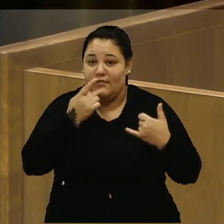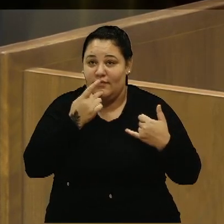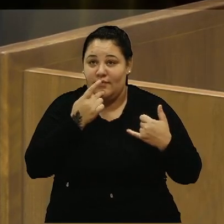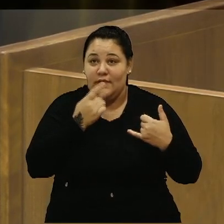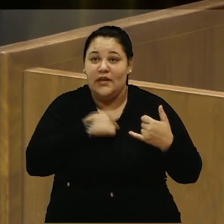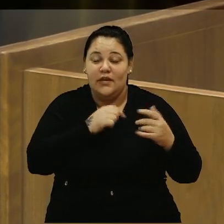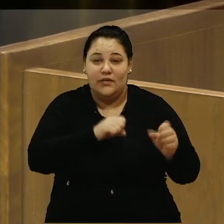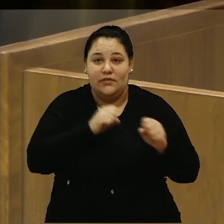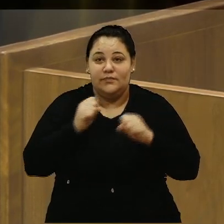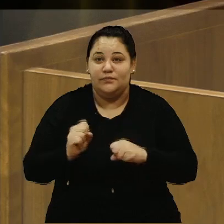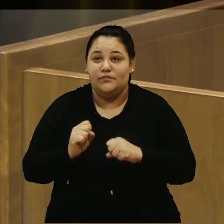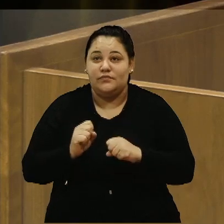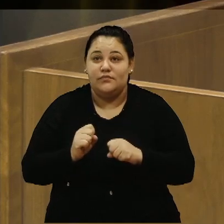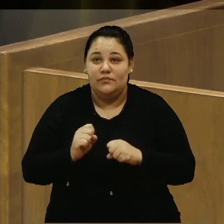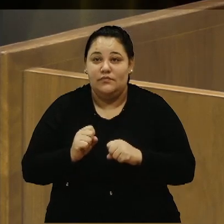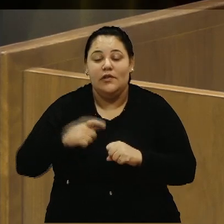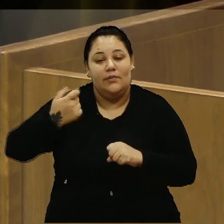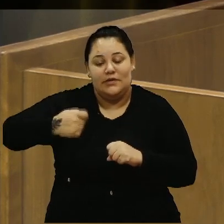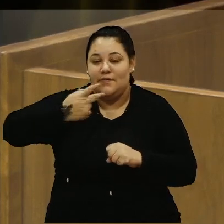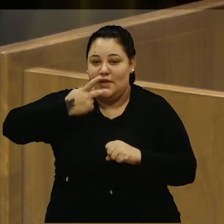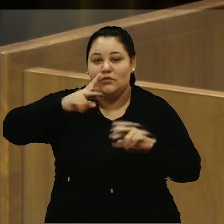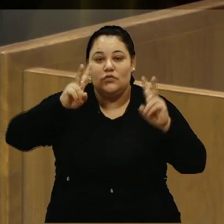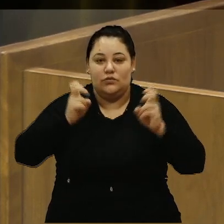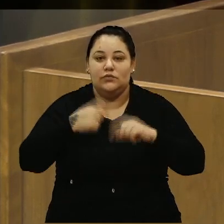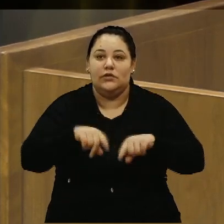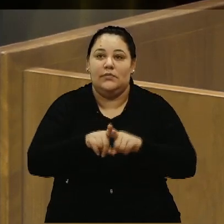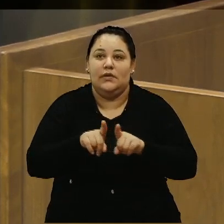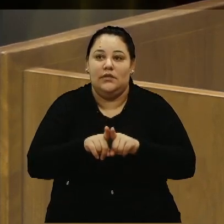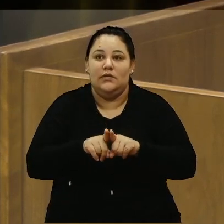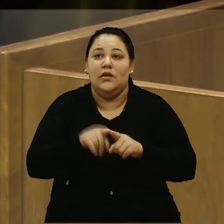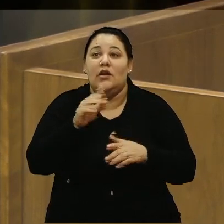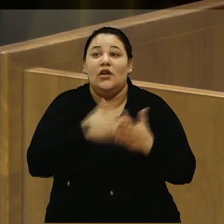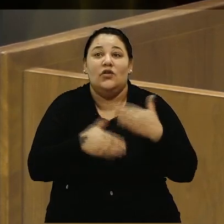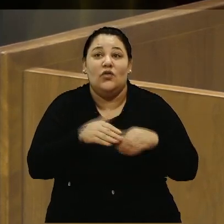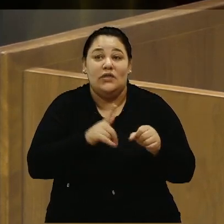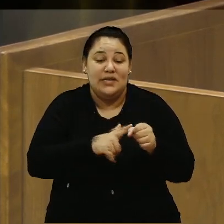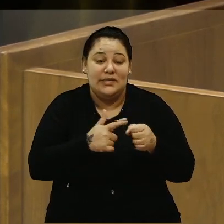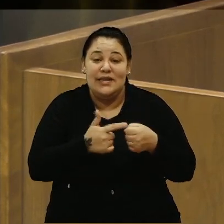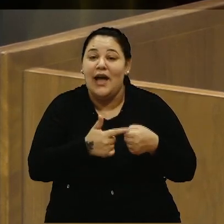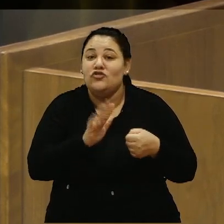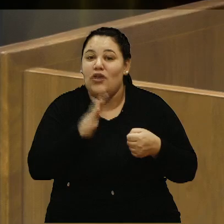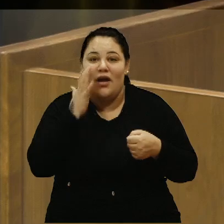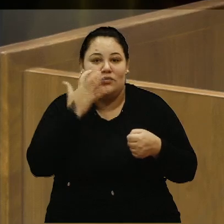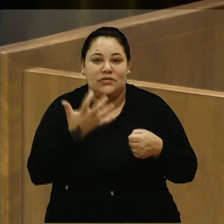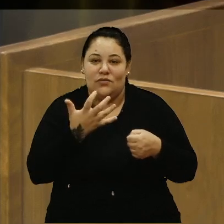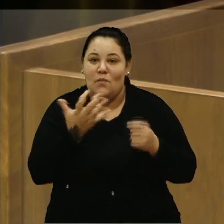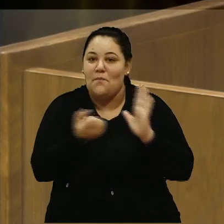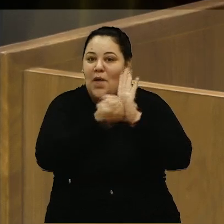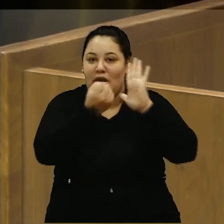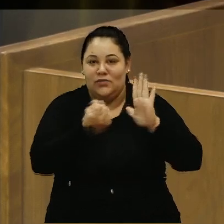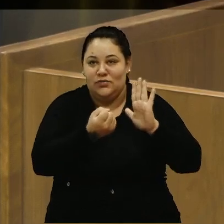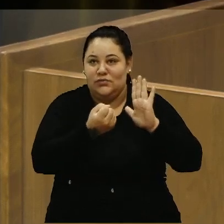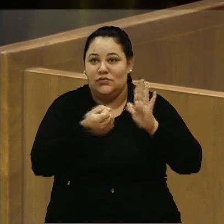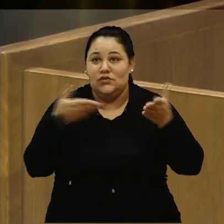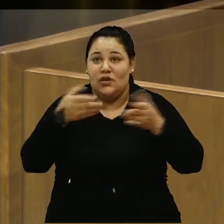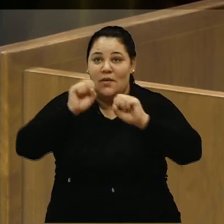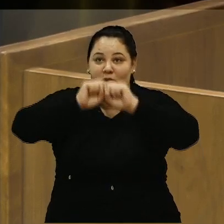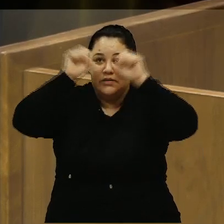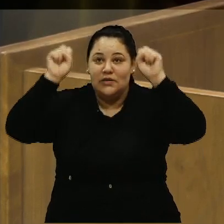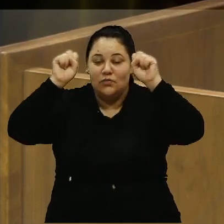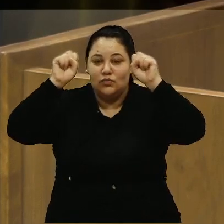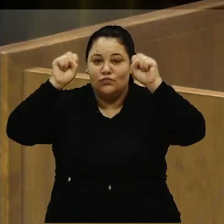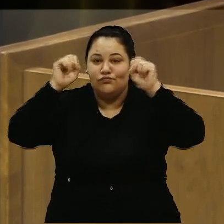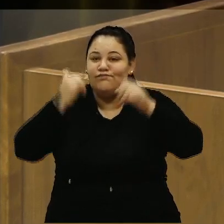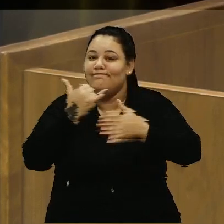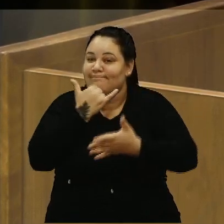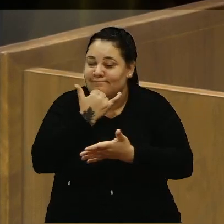citar, não tem como não falar sobre o assunto, sendo que toda a cidade foi tomada por isso. Nós amanhecemos, sim, de luto por